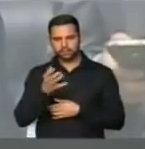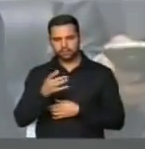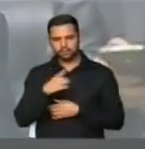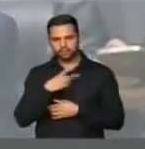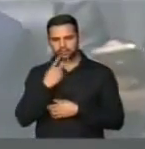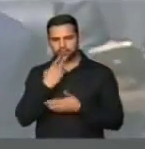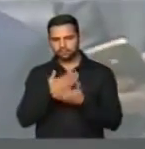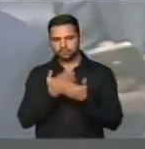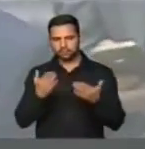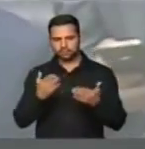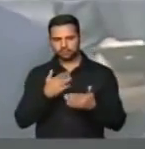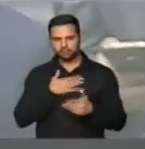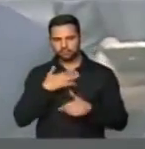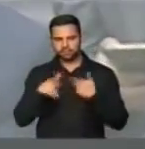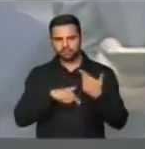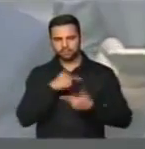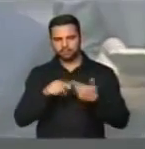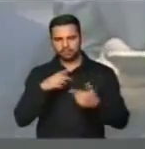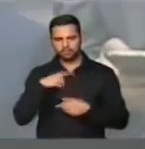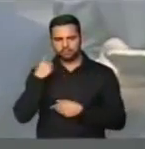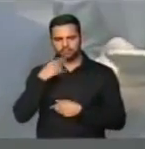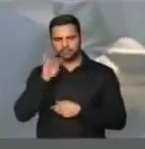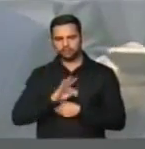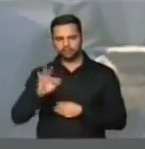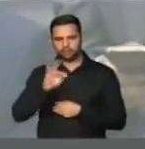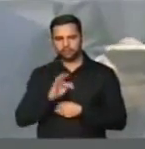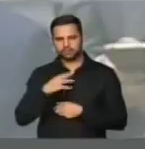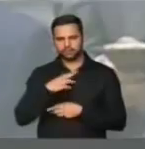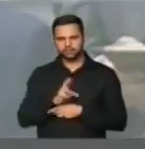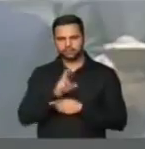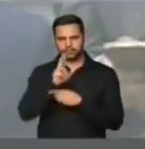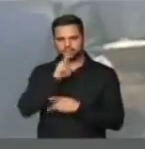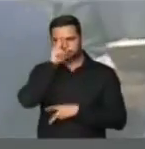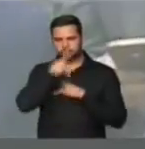aqui censurar a minha atuação como deputado federal e representante do povo do Paraná.